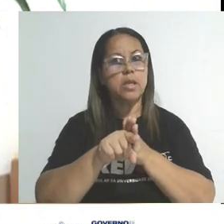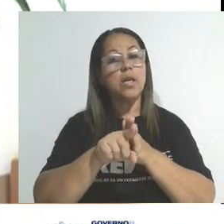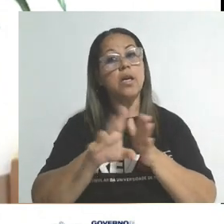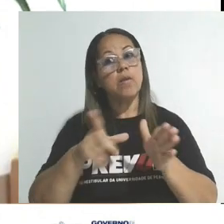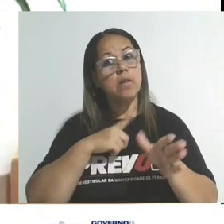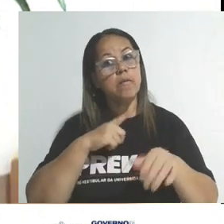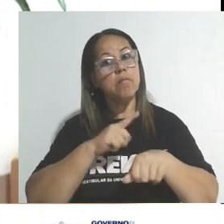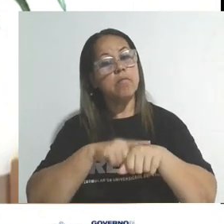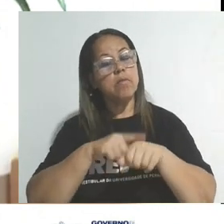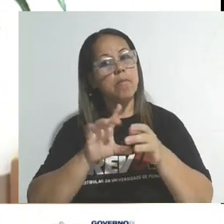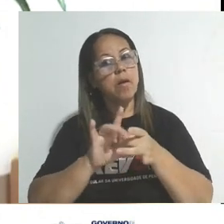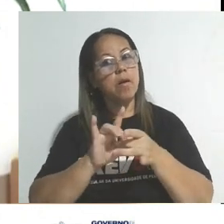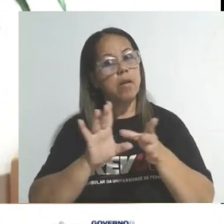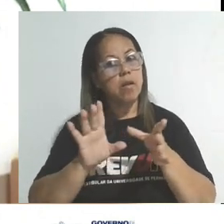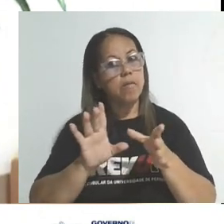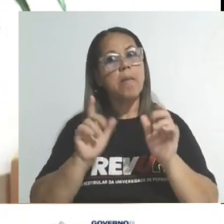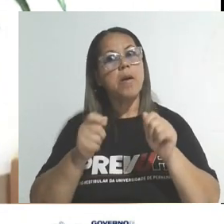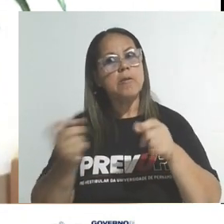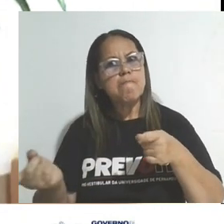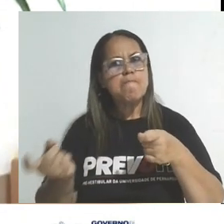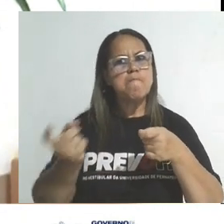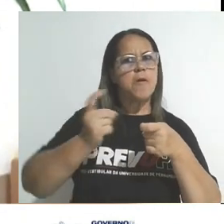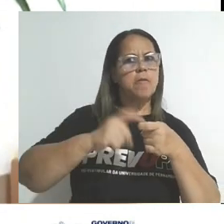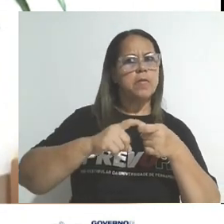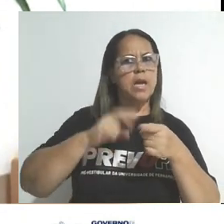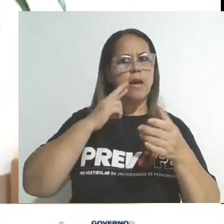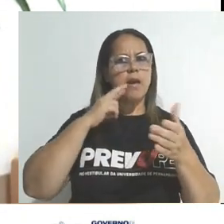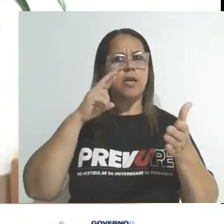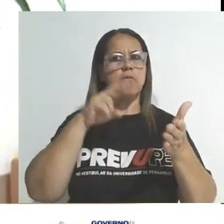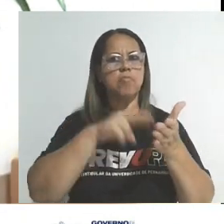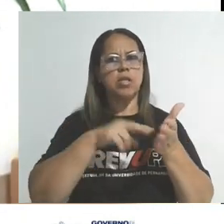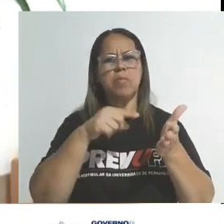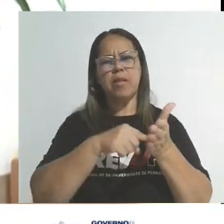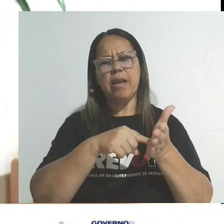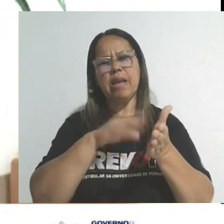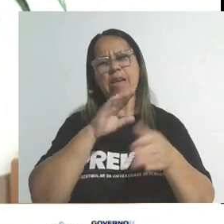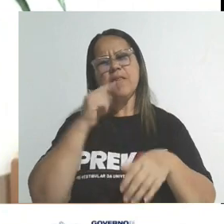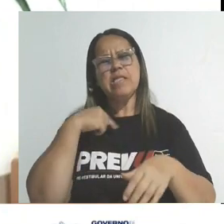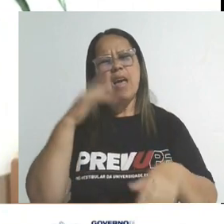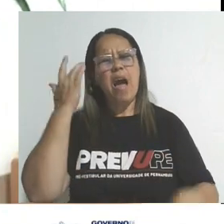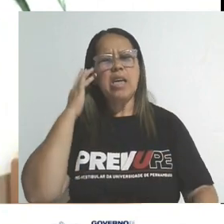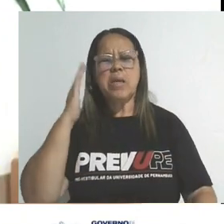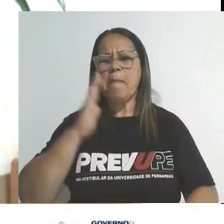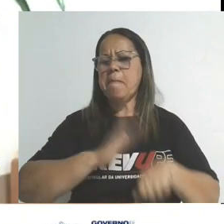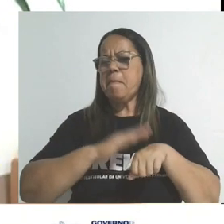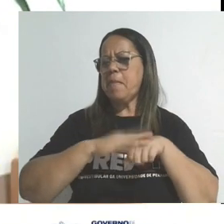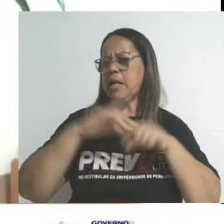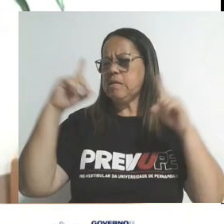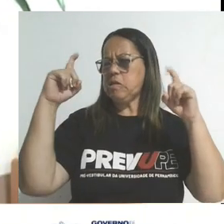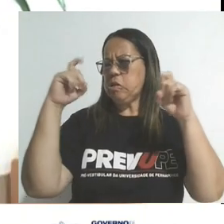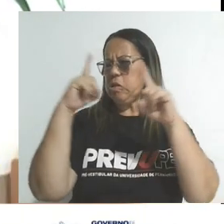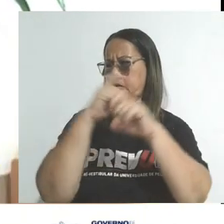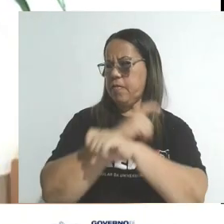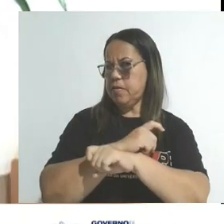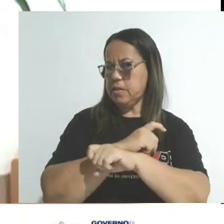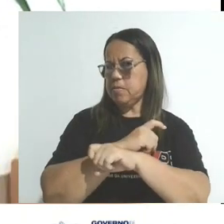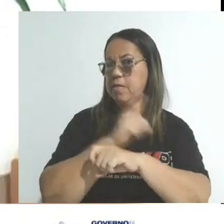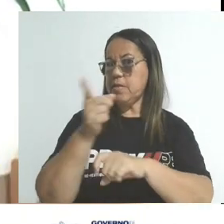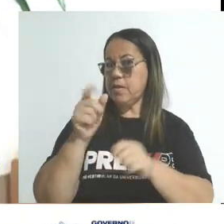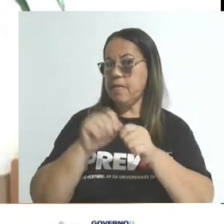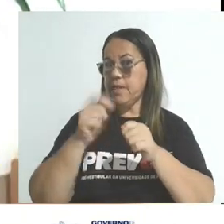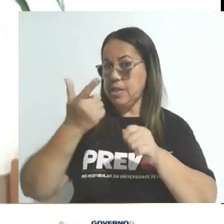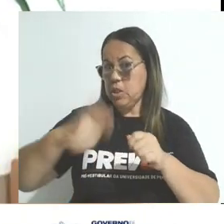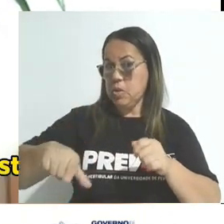você tiver um tempo favorável, que você possa retornar para aquela que você considerou difícil, para que você possa tentar